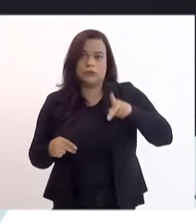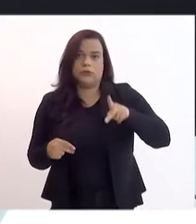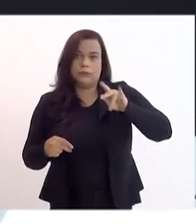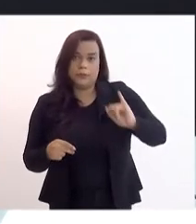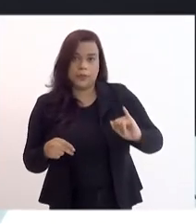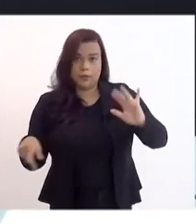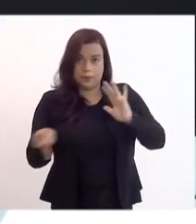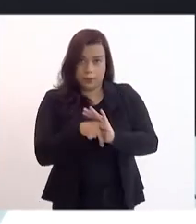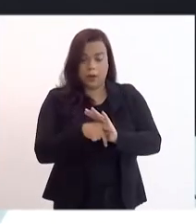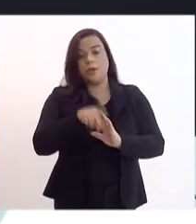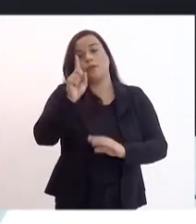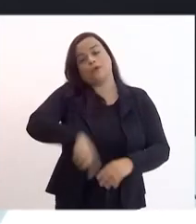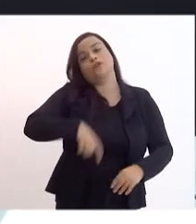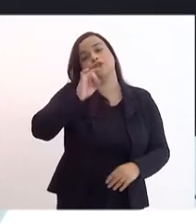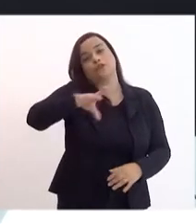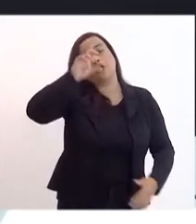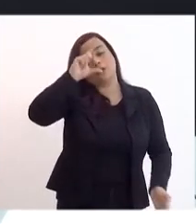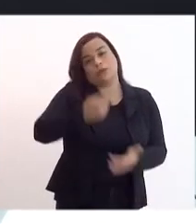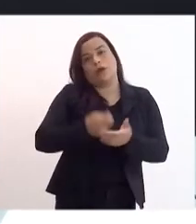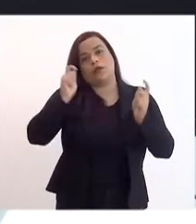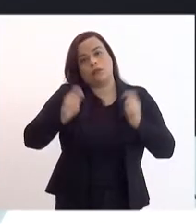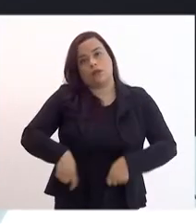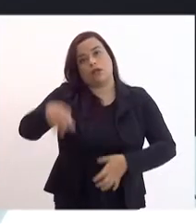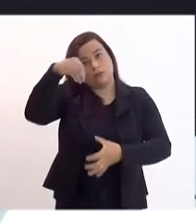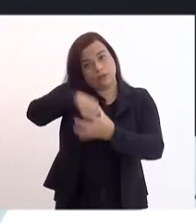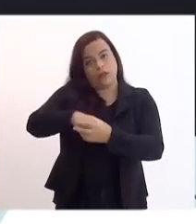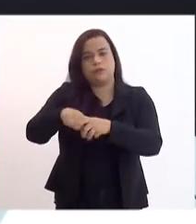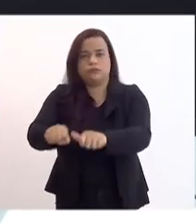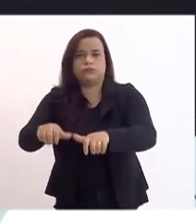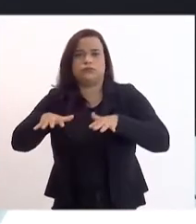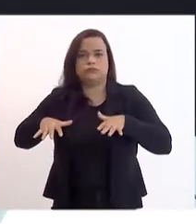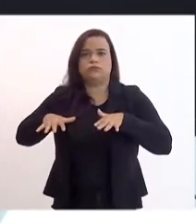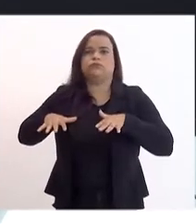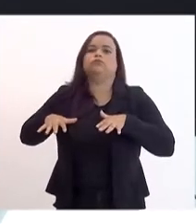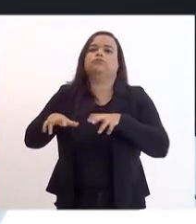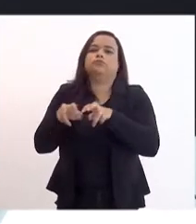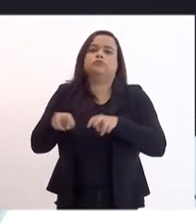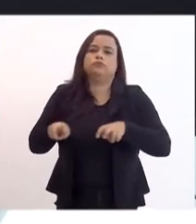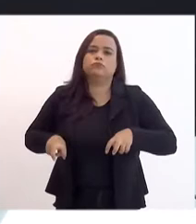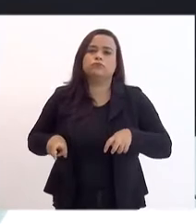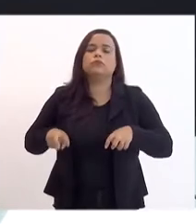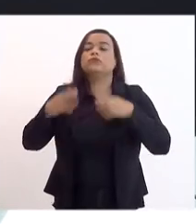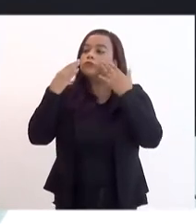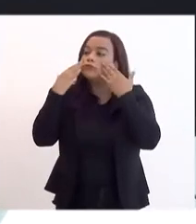sejam somente decididas em plenário por destaques